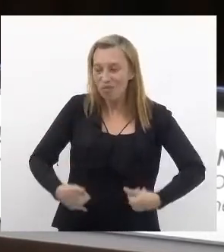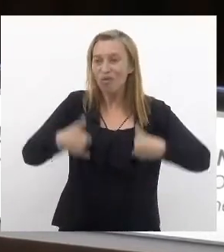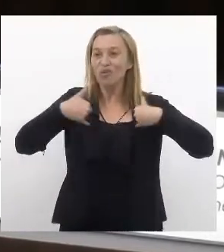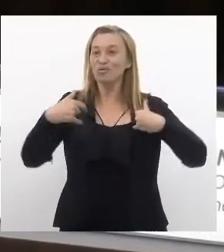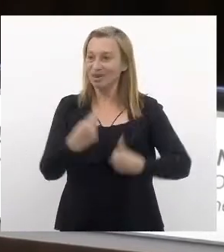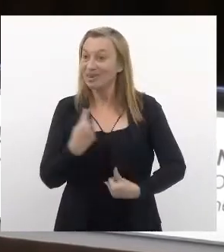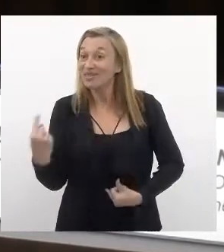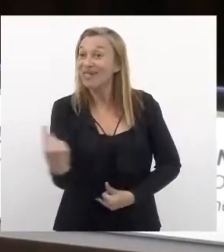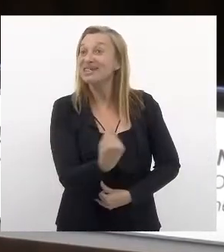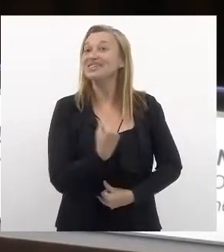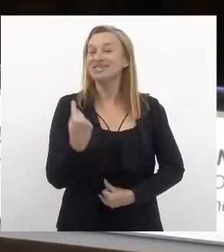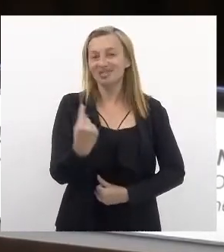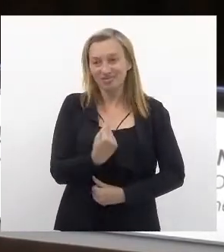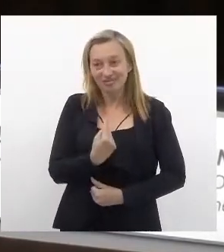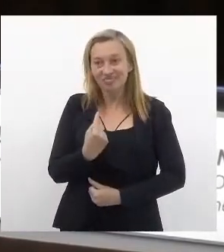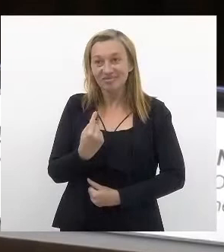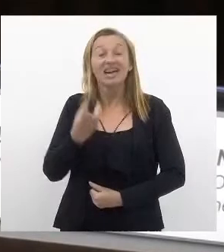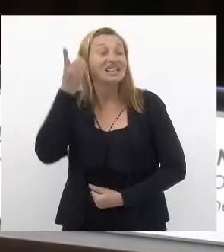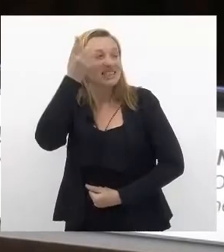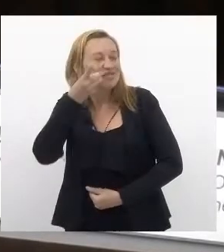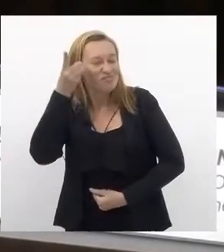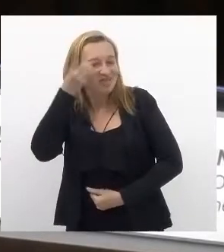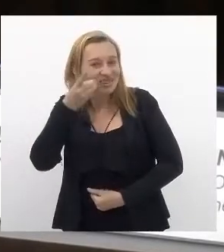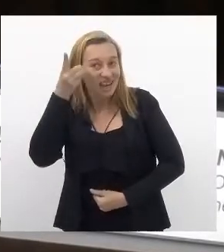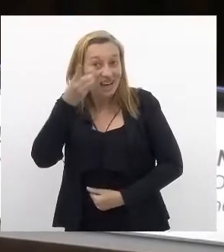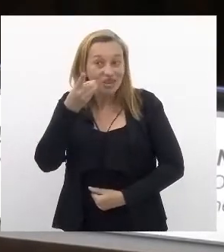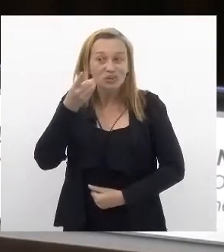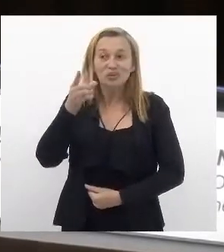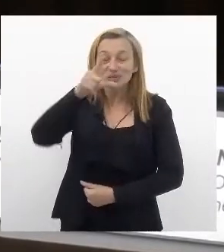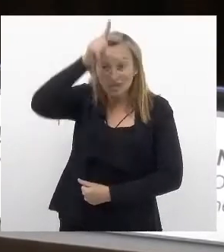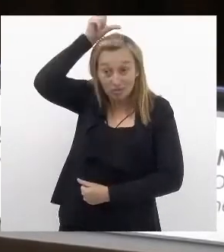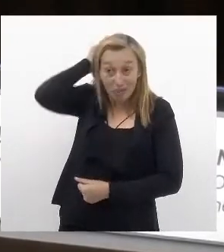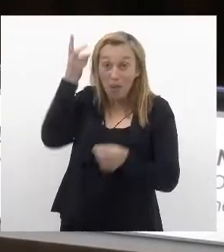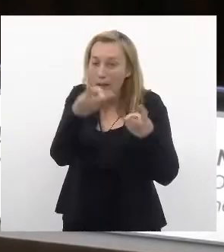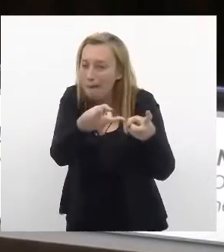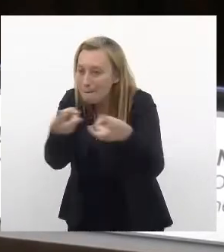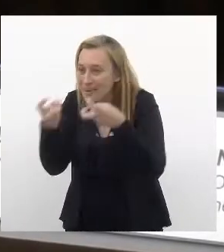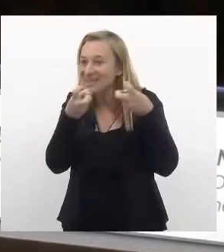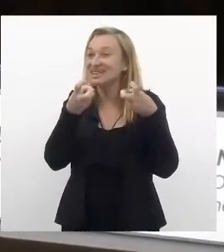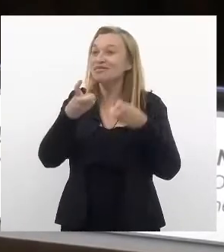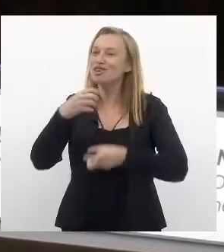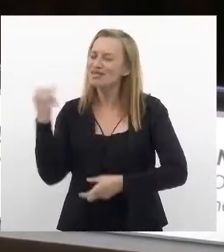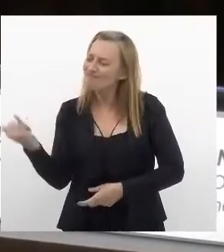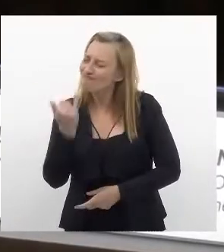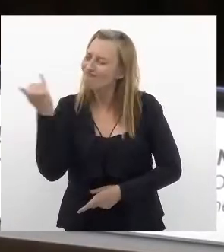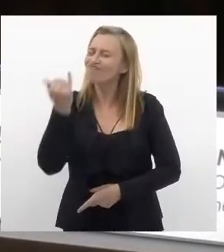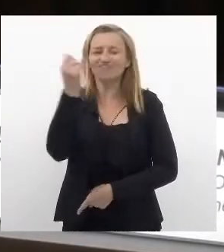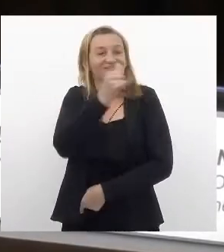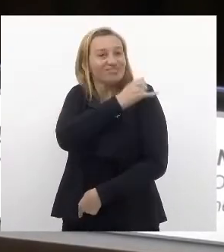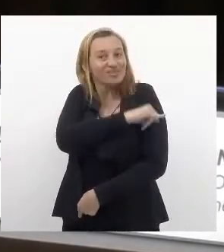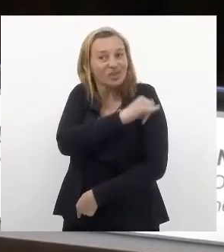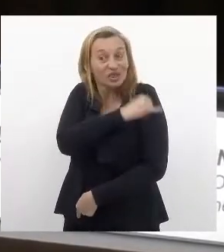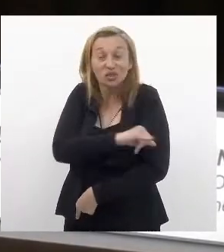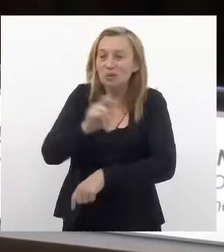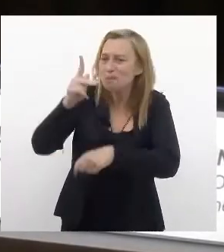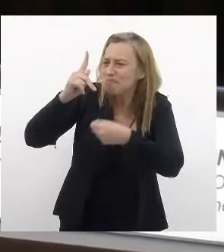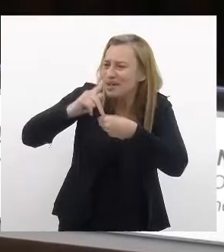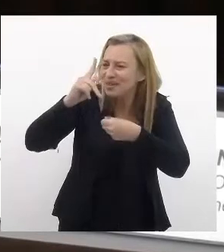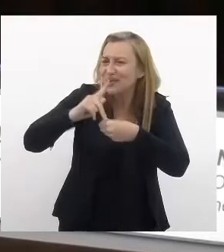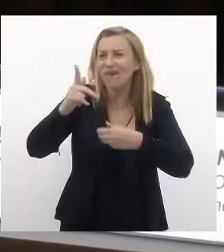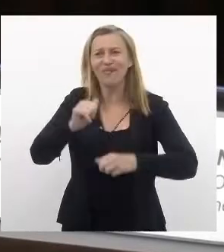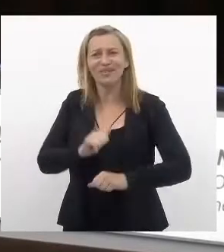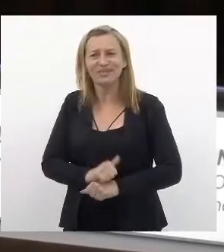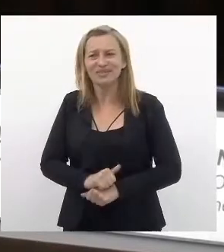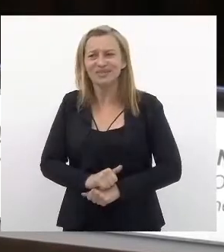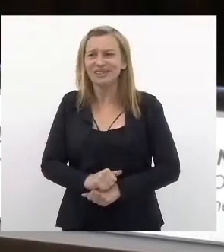nós. O deputado Luiz Paulo, que percebendo a importância do Rio de Janeiro, do petróleo, não é?